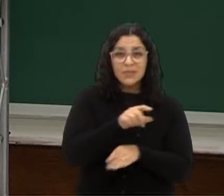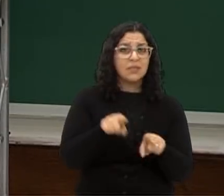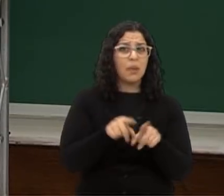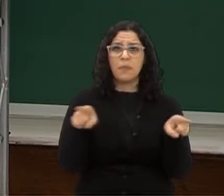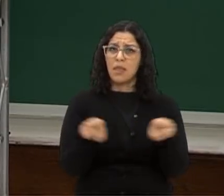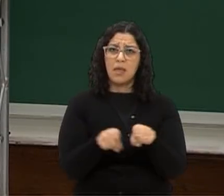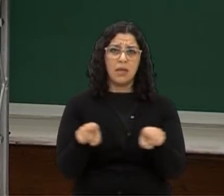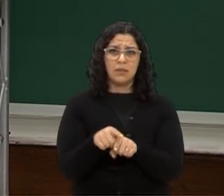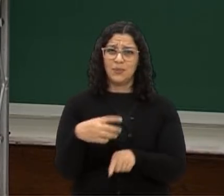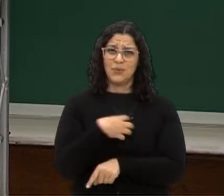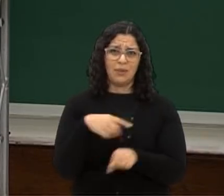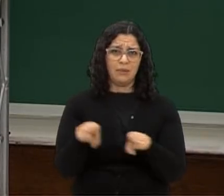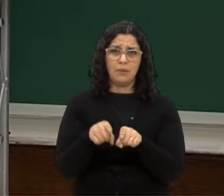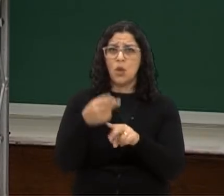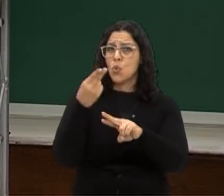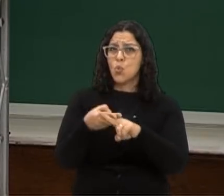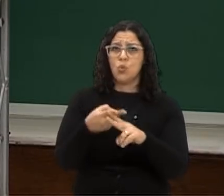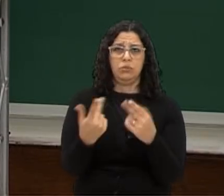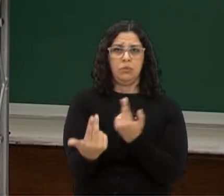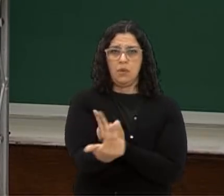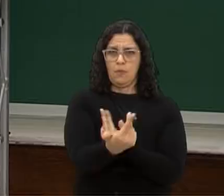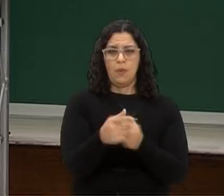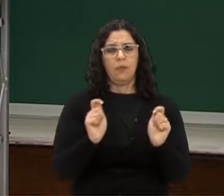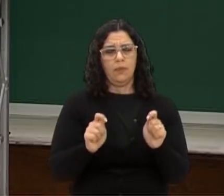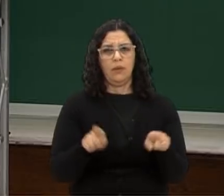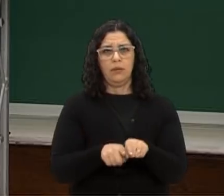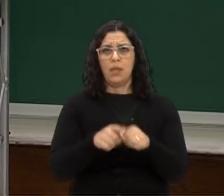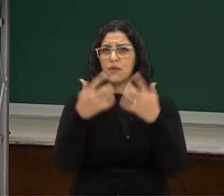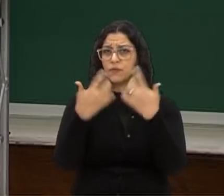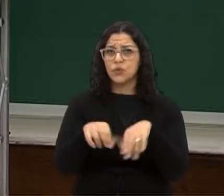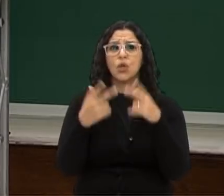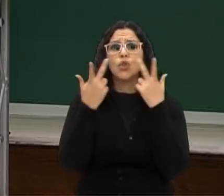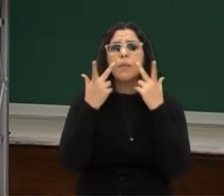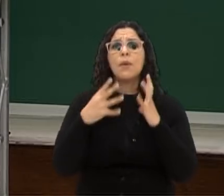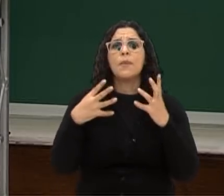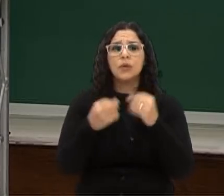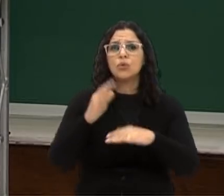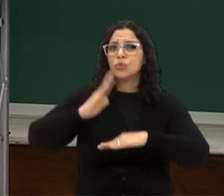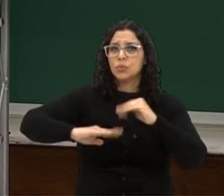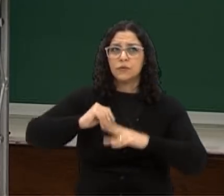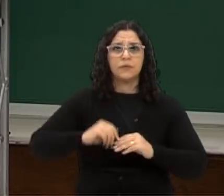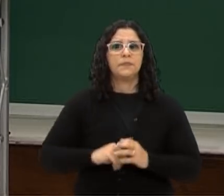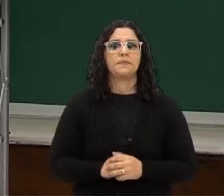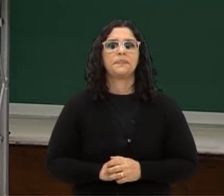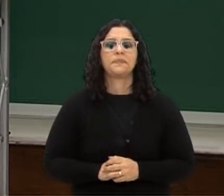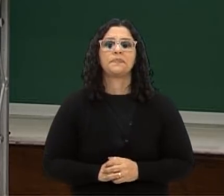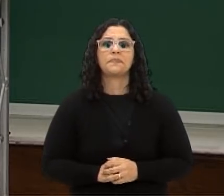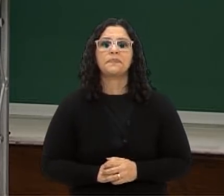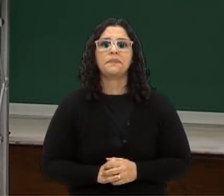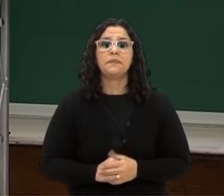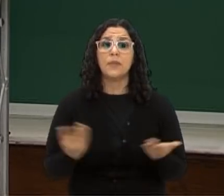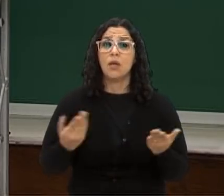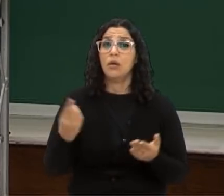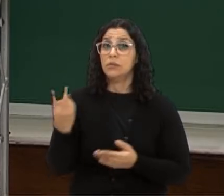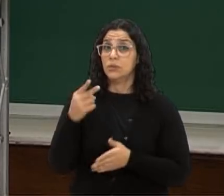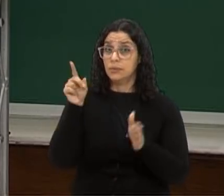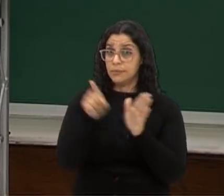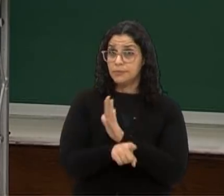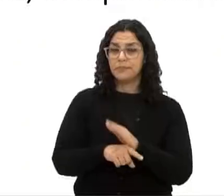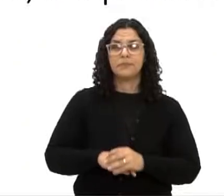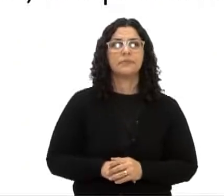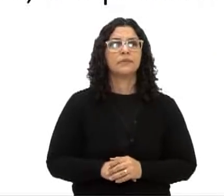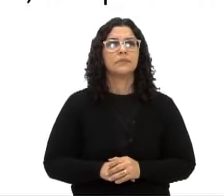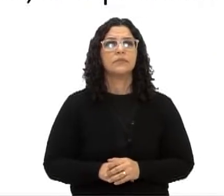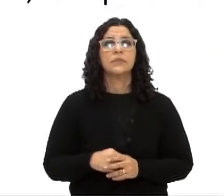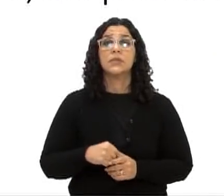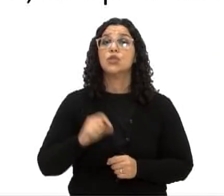mesmo, ele tem a mesma utilidade e funciona comum para os grandes profissionais, né? Segundo quiz,